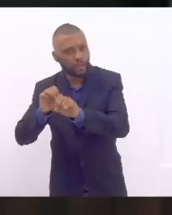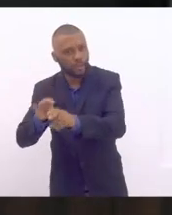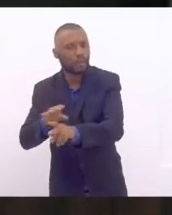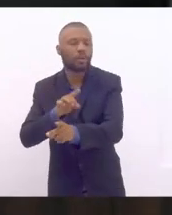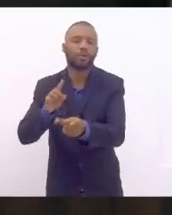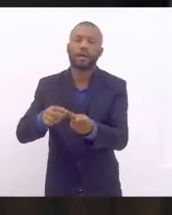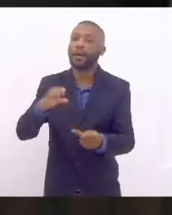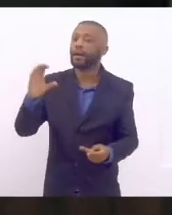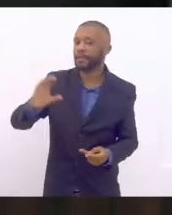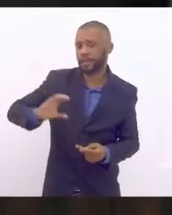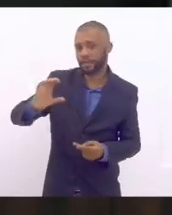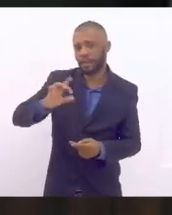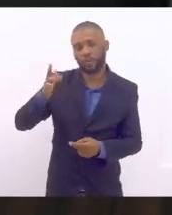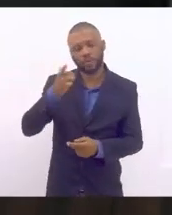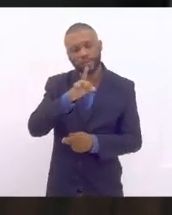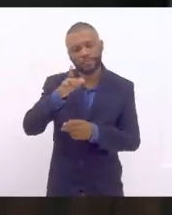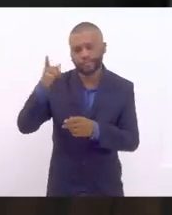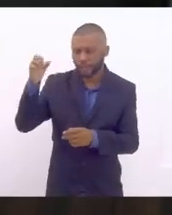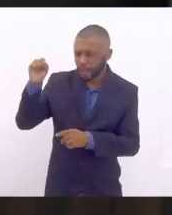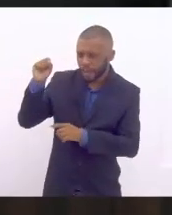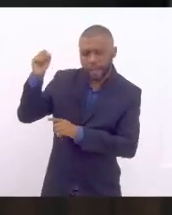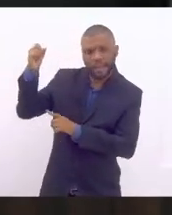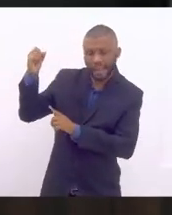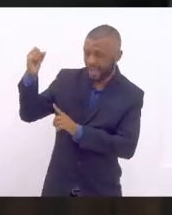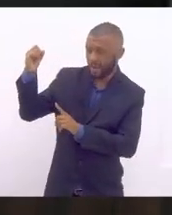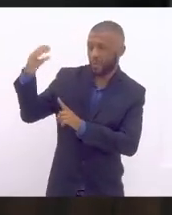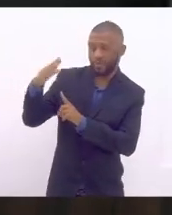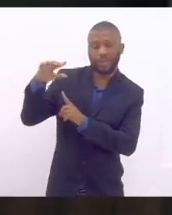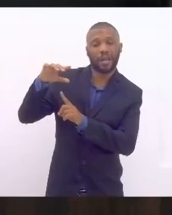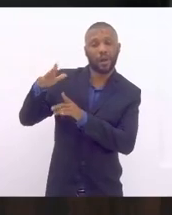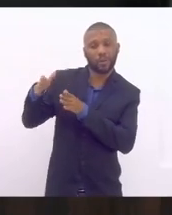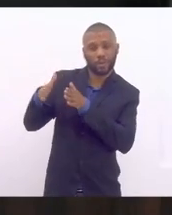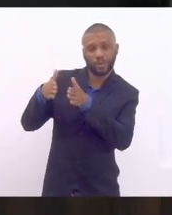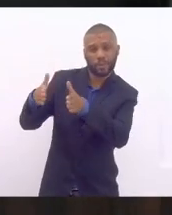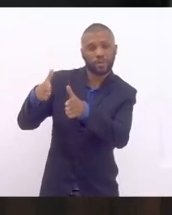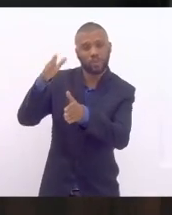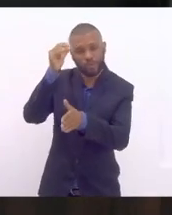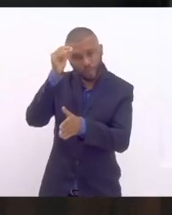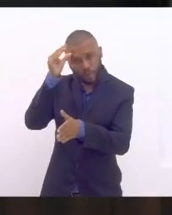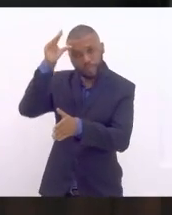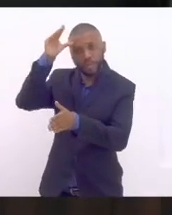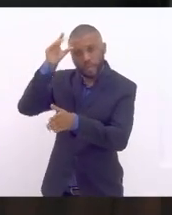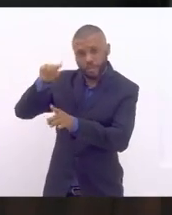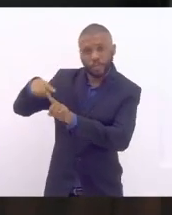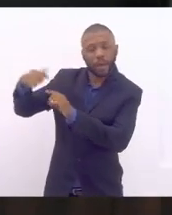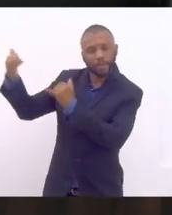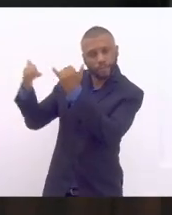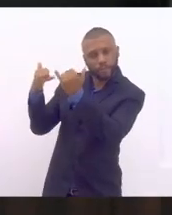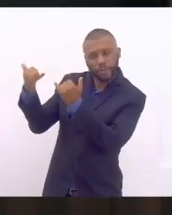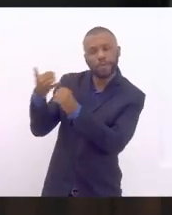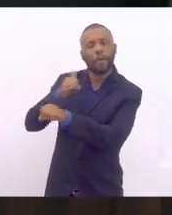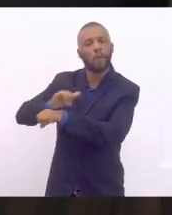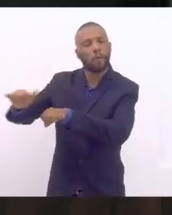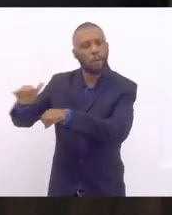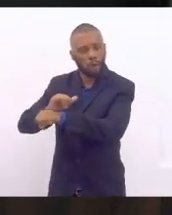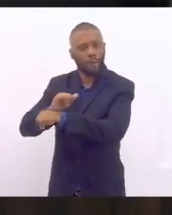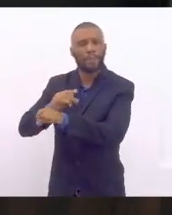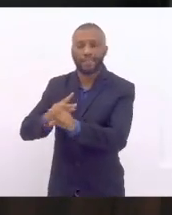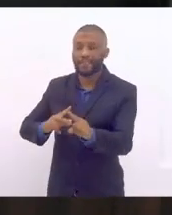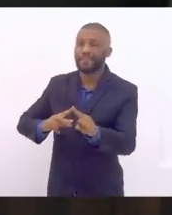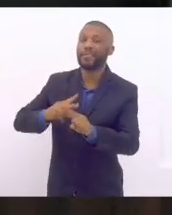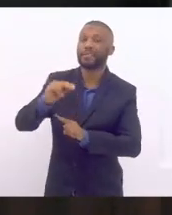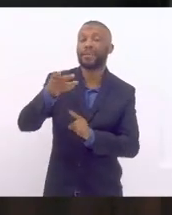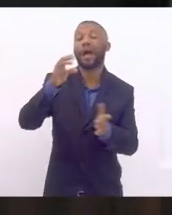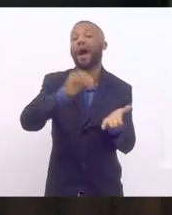consigamos iluminar os caminhos com conhecimento EA informação esse sim armas eficazes para vencer a desesperança